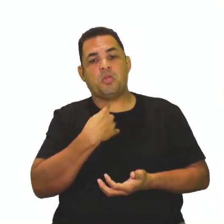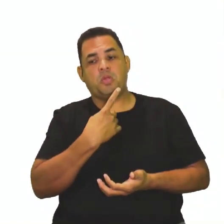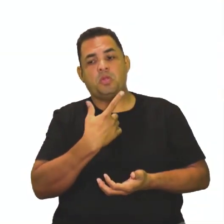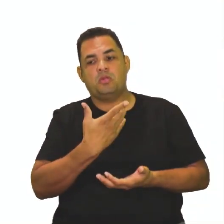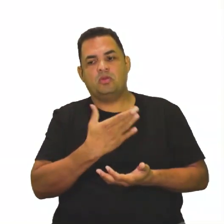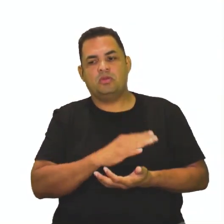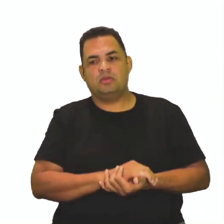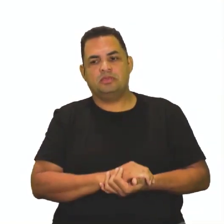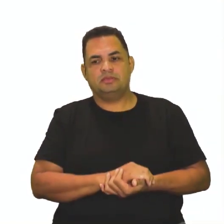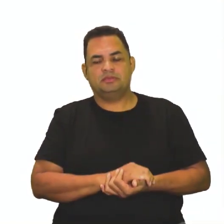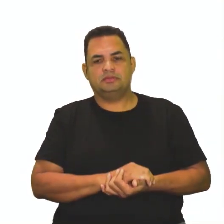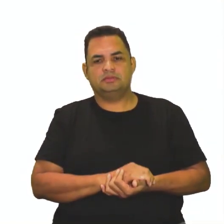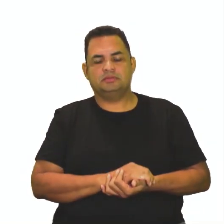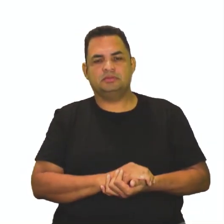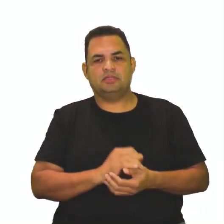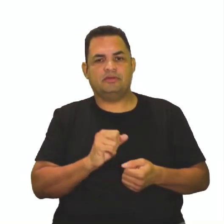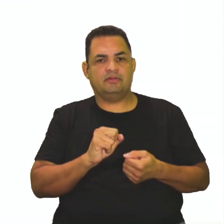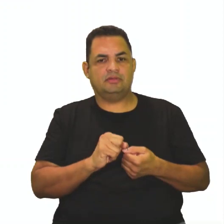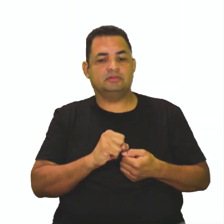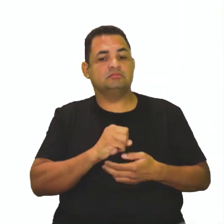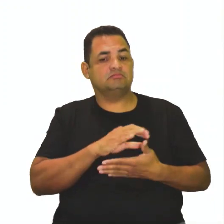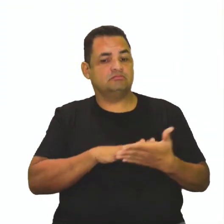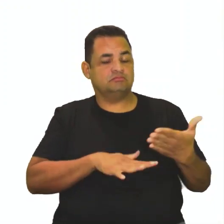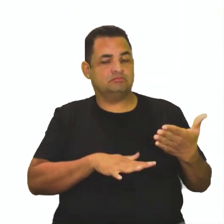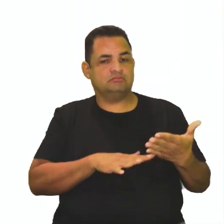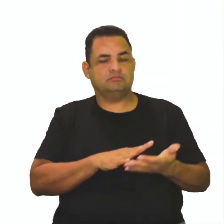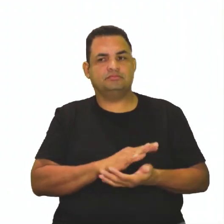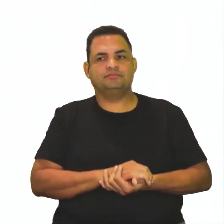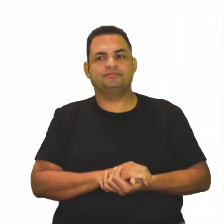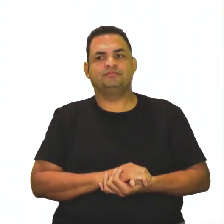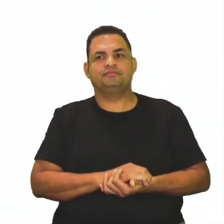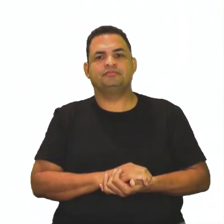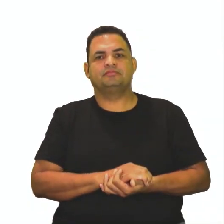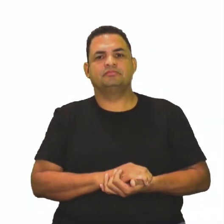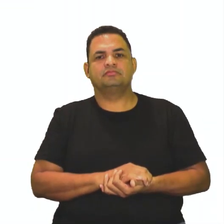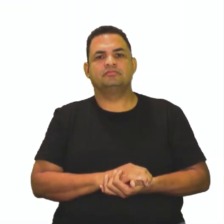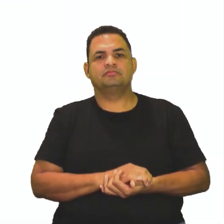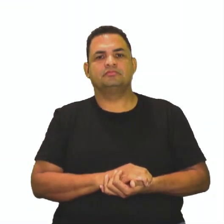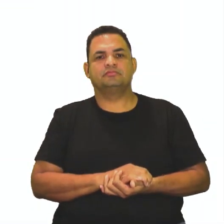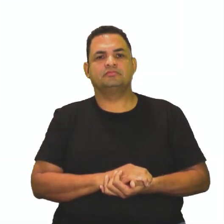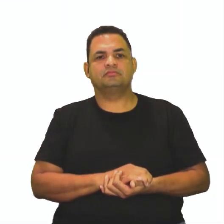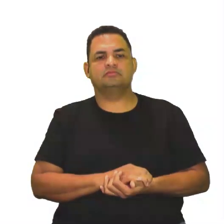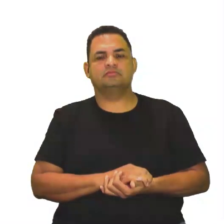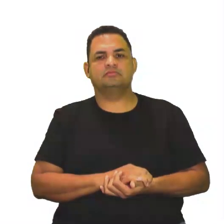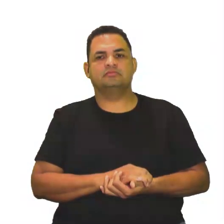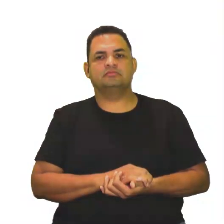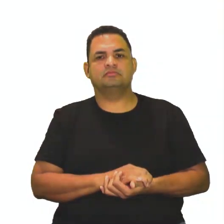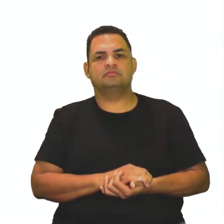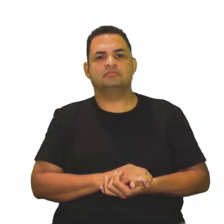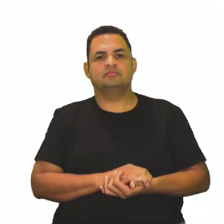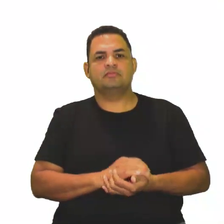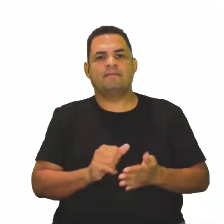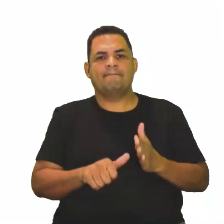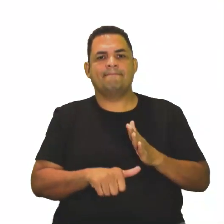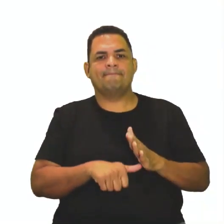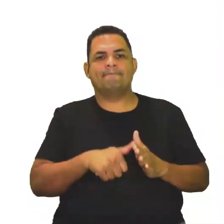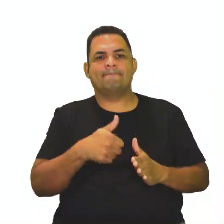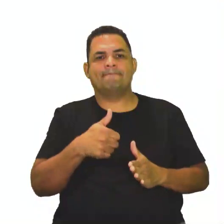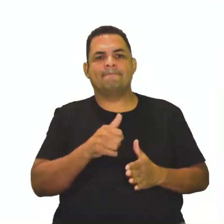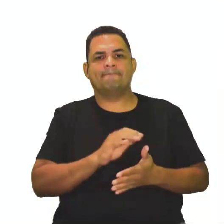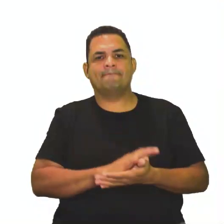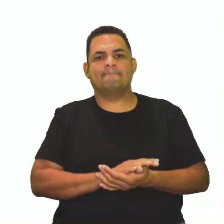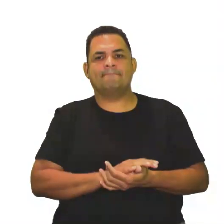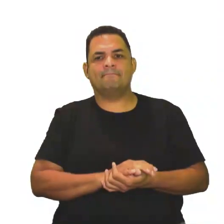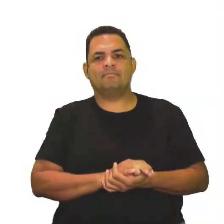dúvidas e resolvê-las, ok? Então, aqui ó, se liga na missão. Primeira questão, saída